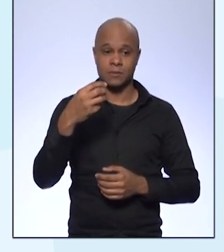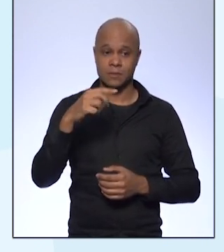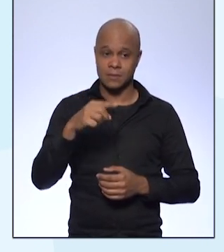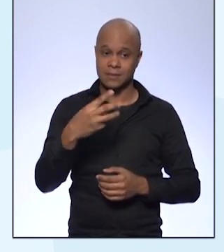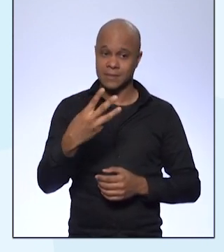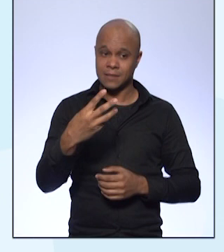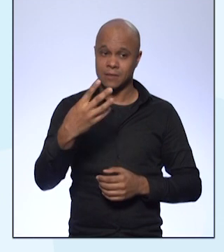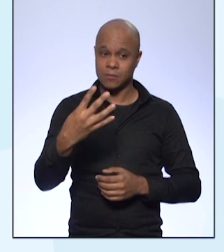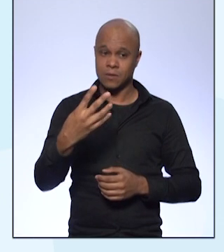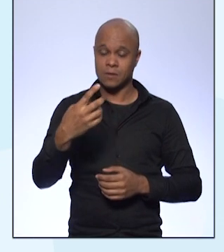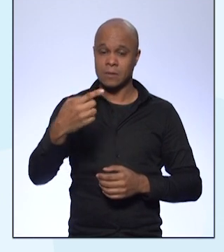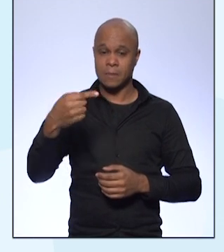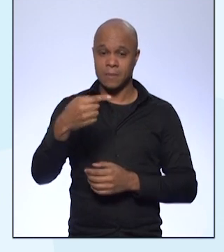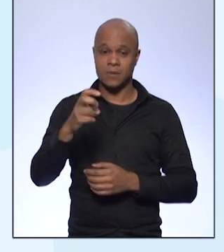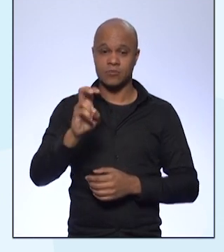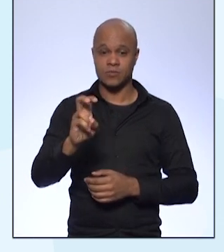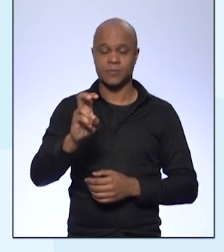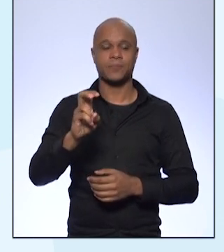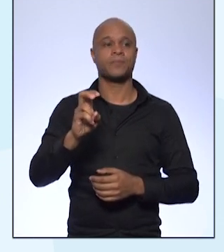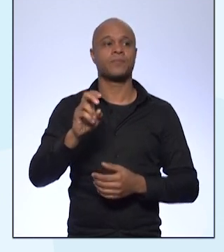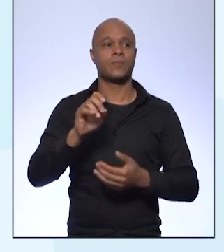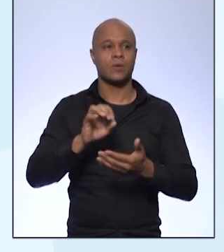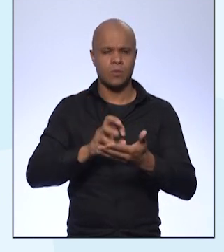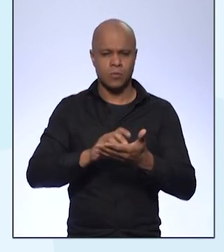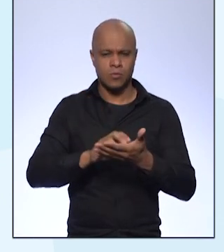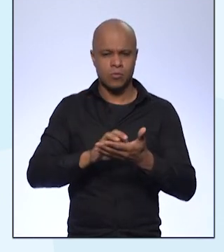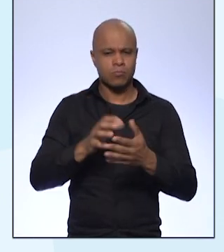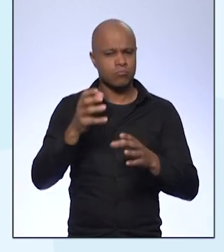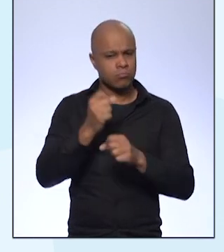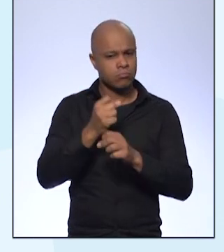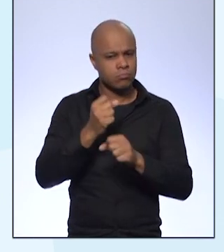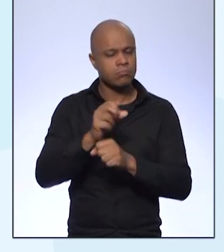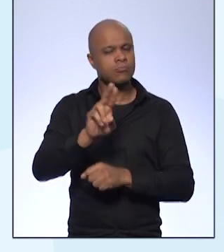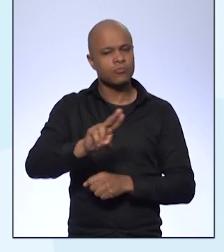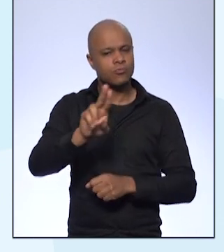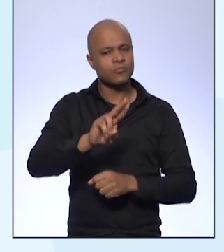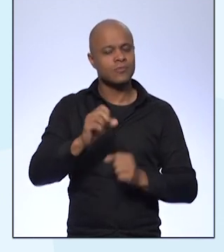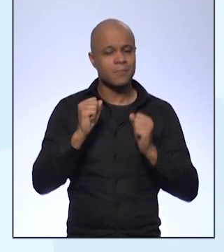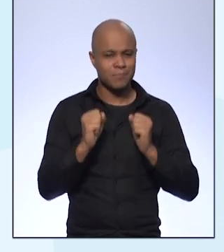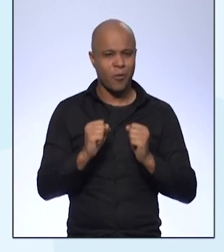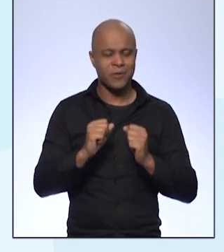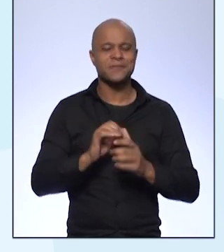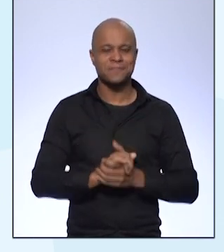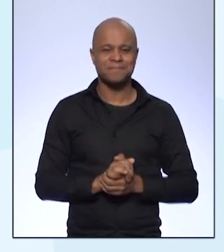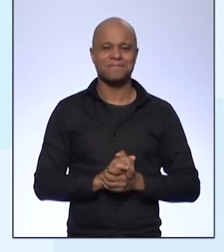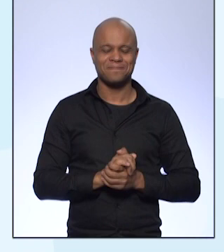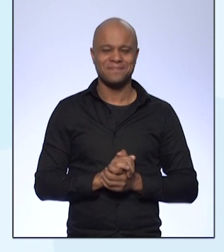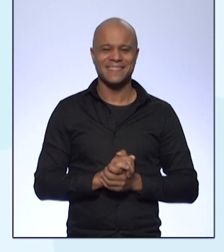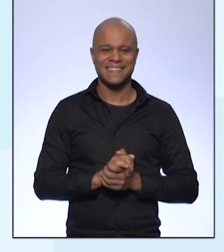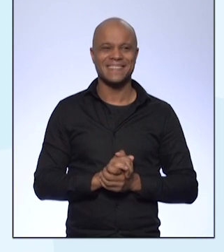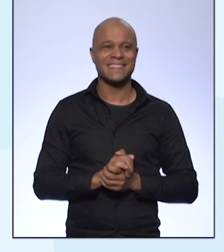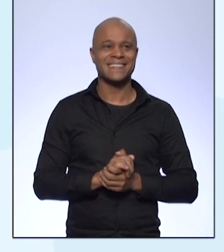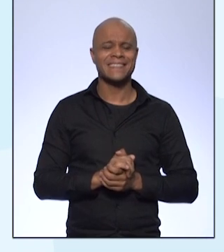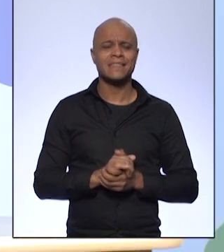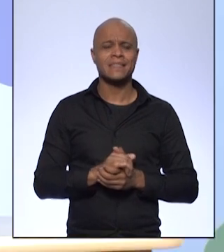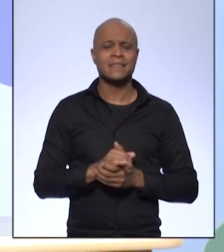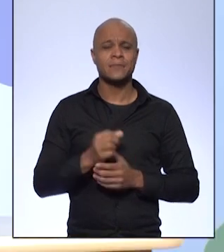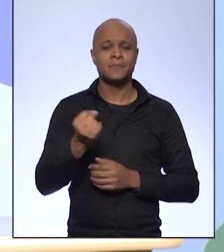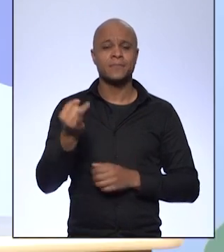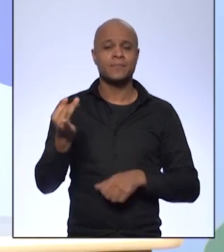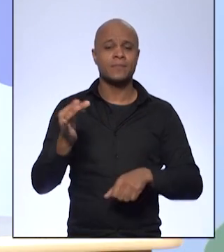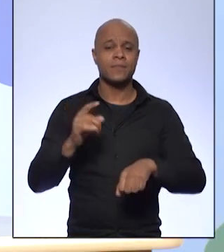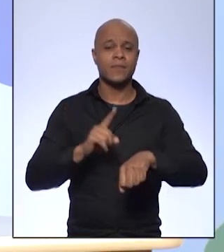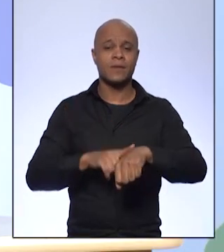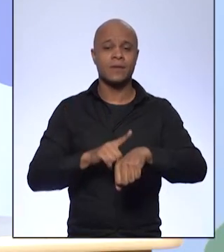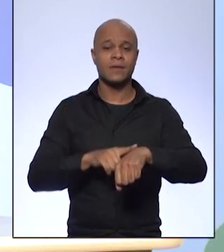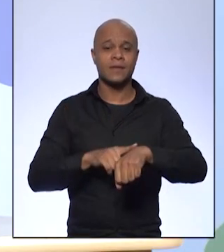e menos 5. Use a calculadora, vai te ajudar, tá bom? Então, vamos lá. Professora Roberta, quanto tempo para esta